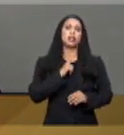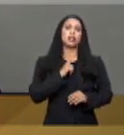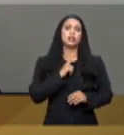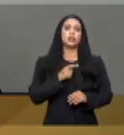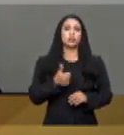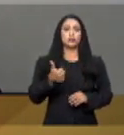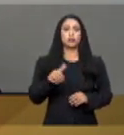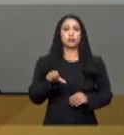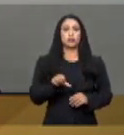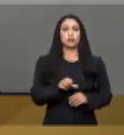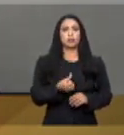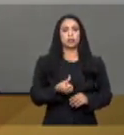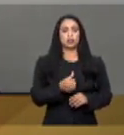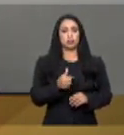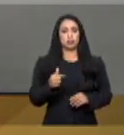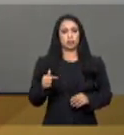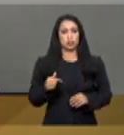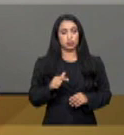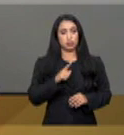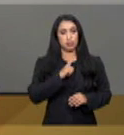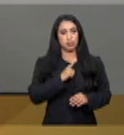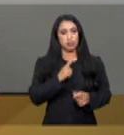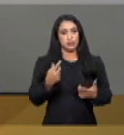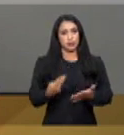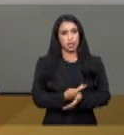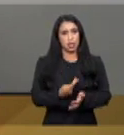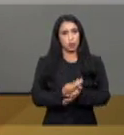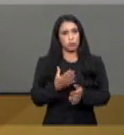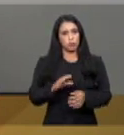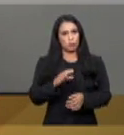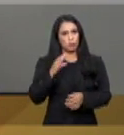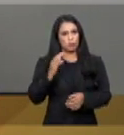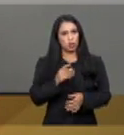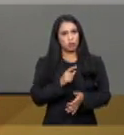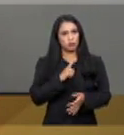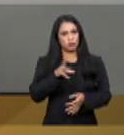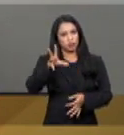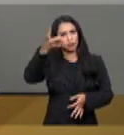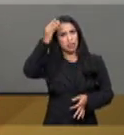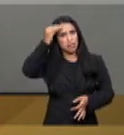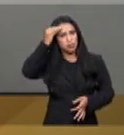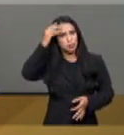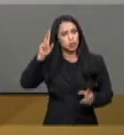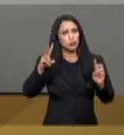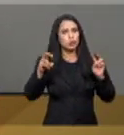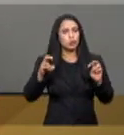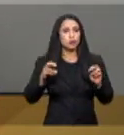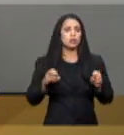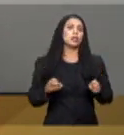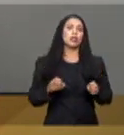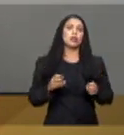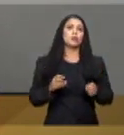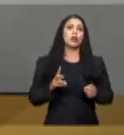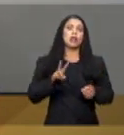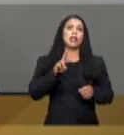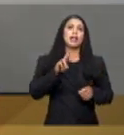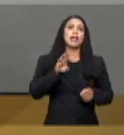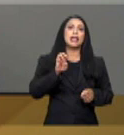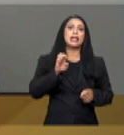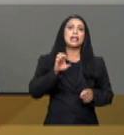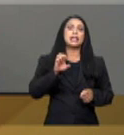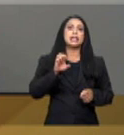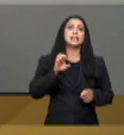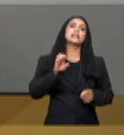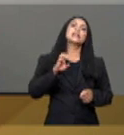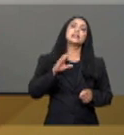aspas. Anota ainda que teria havido erro material e omissão na interpretação do termo receita bruta, posto